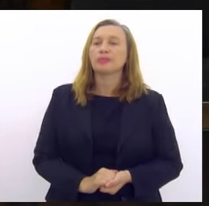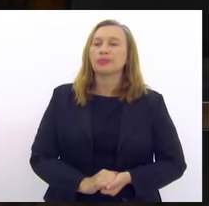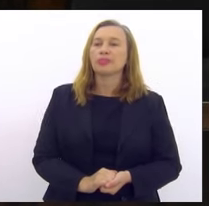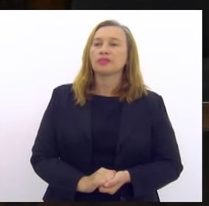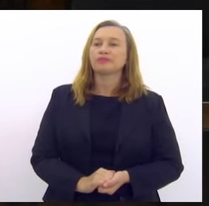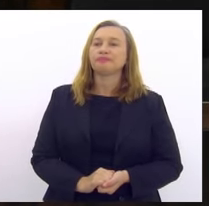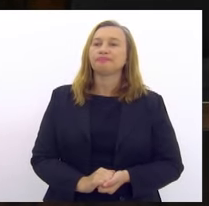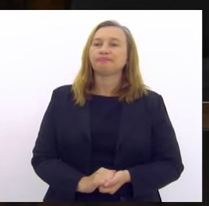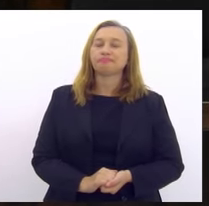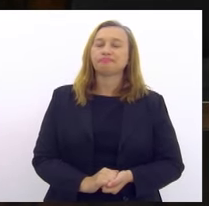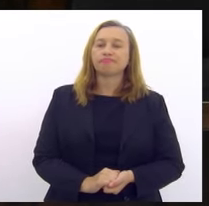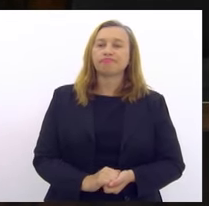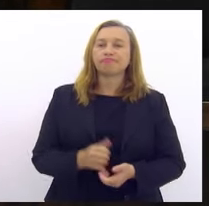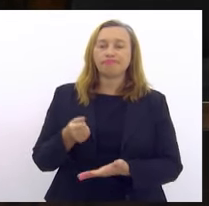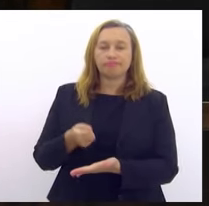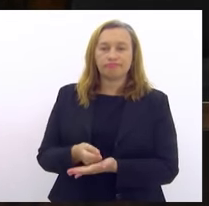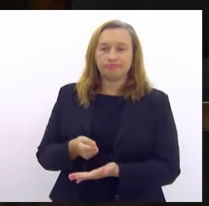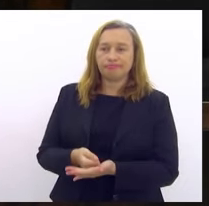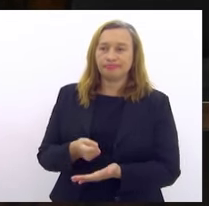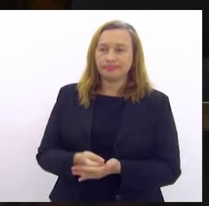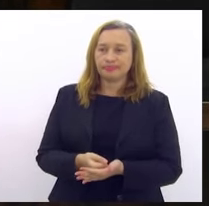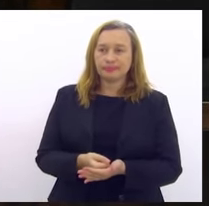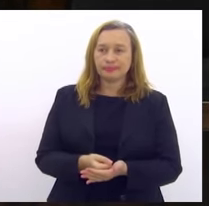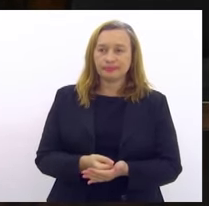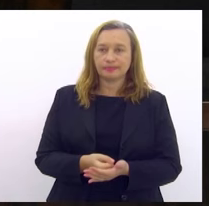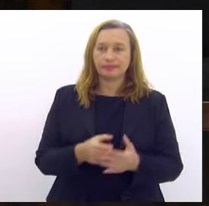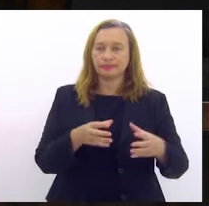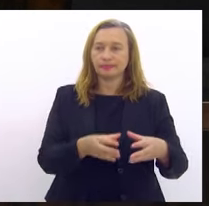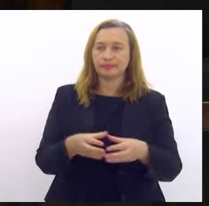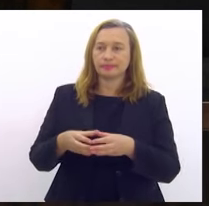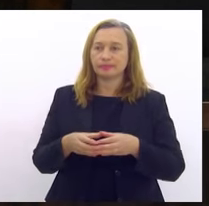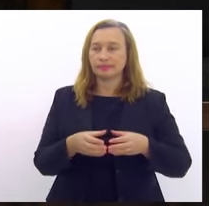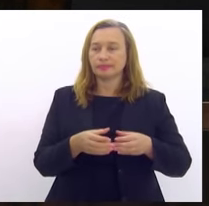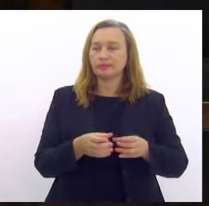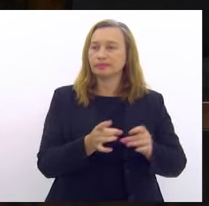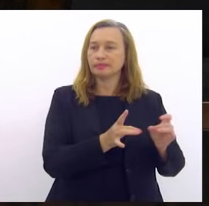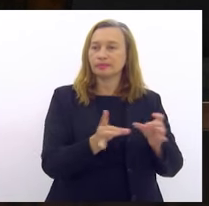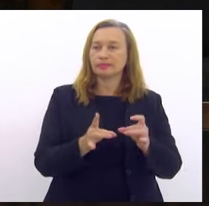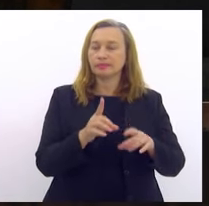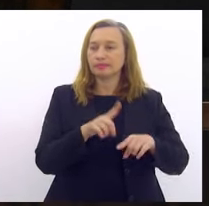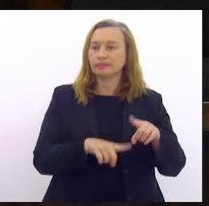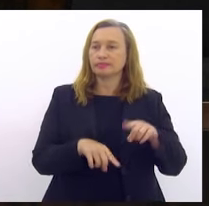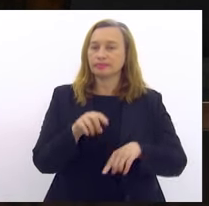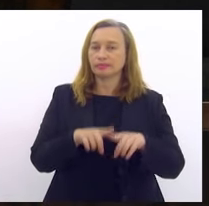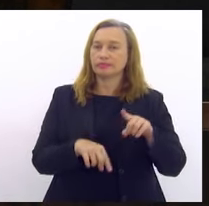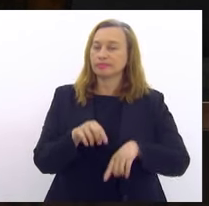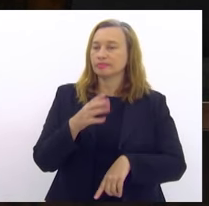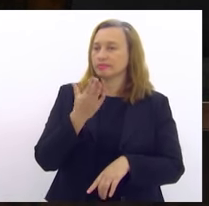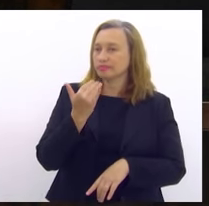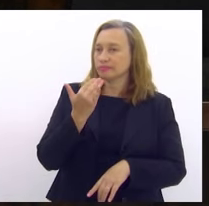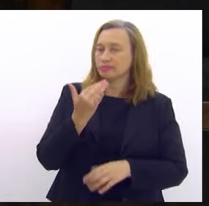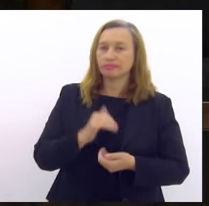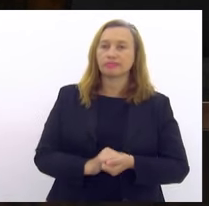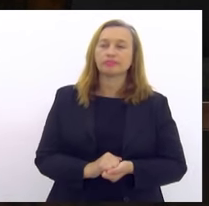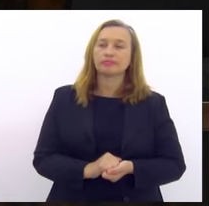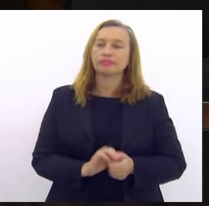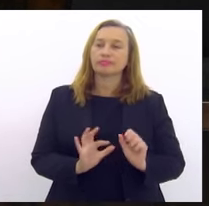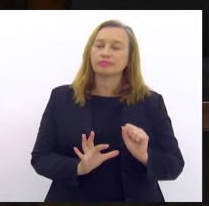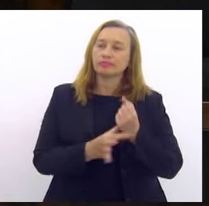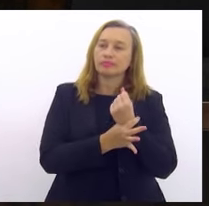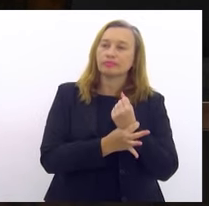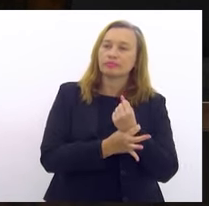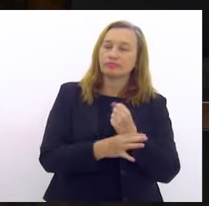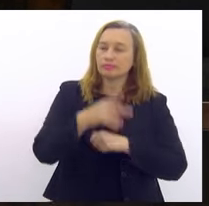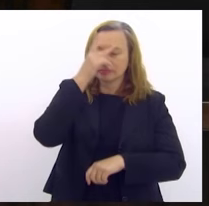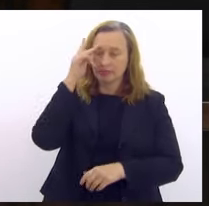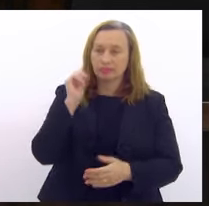que dispõe sobre a obrigatoriedade dos estabelecimentos que comercializam produtos alimentícios assegurarem ao consumidor